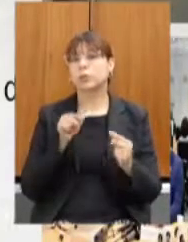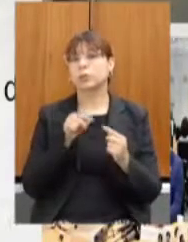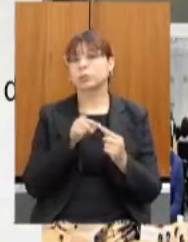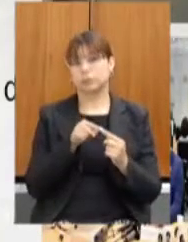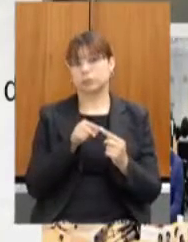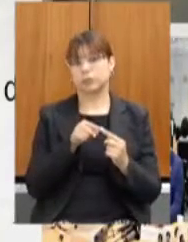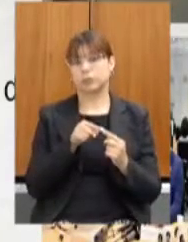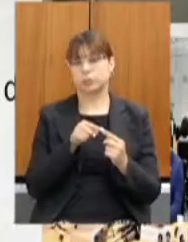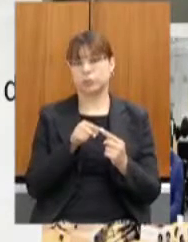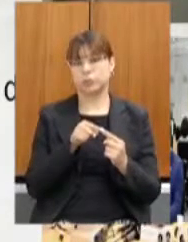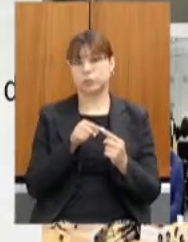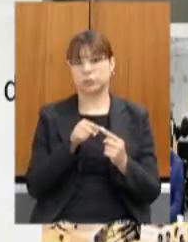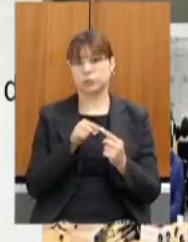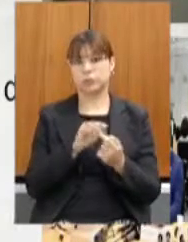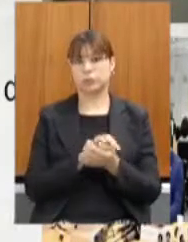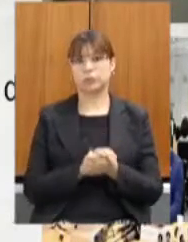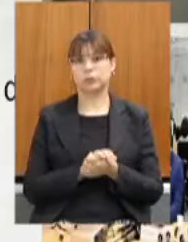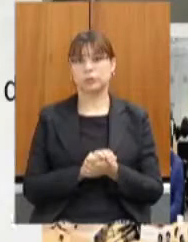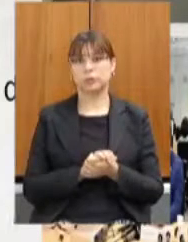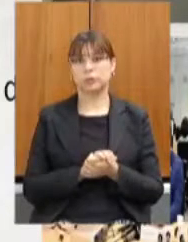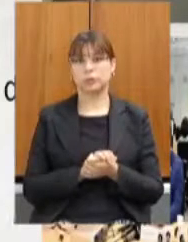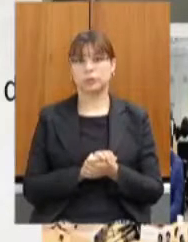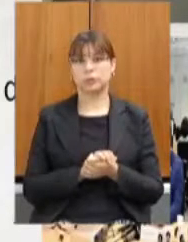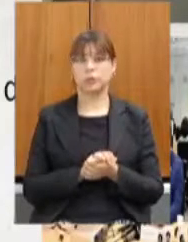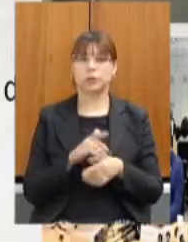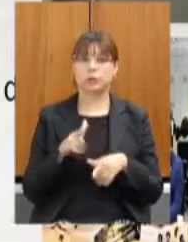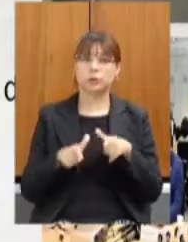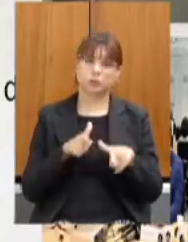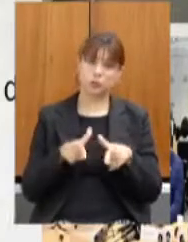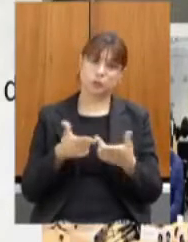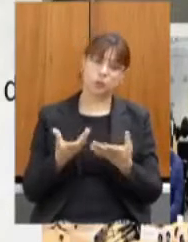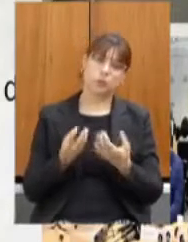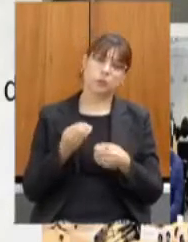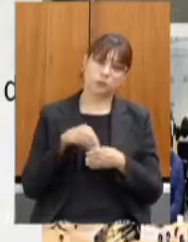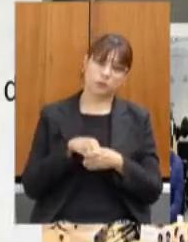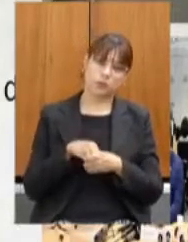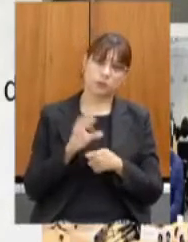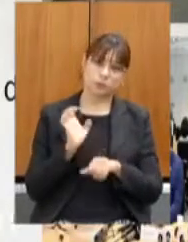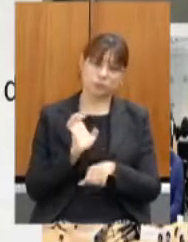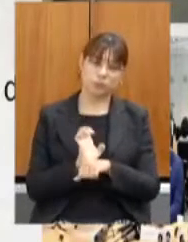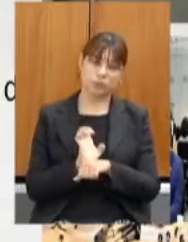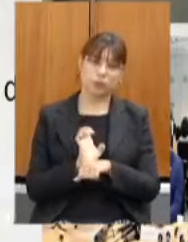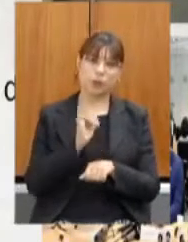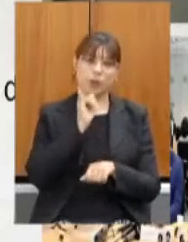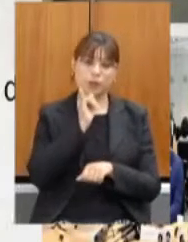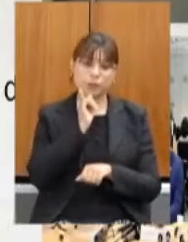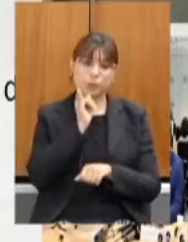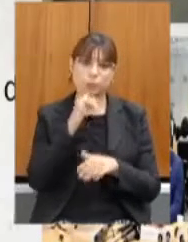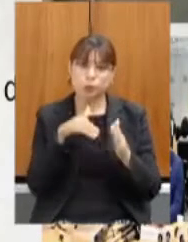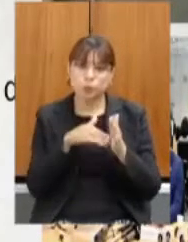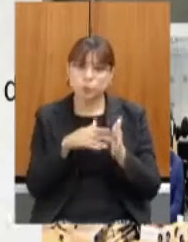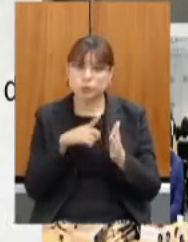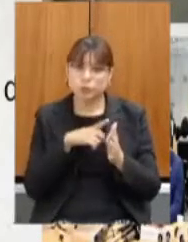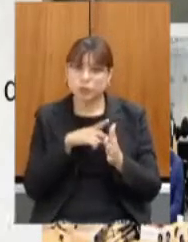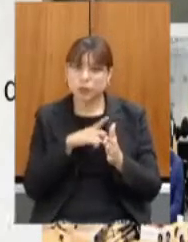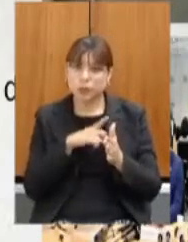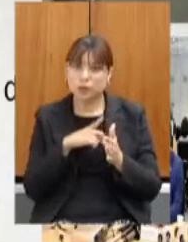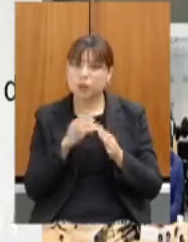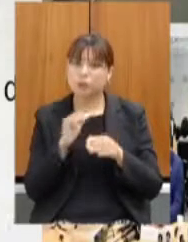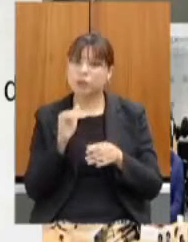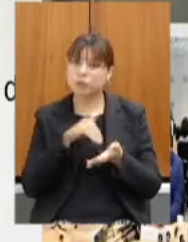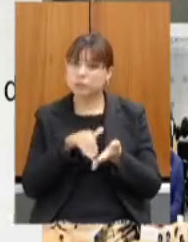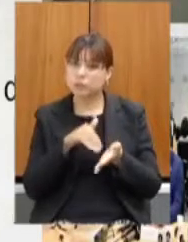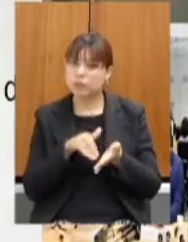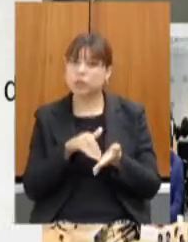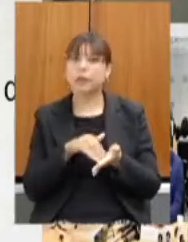a centralização dos dados e das ações dentro do estado ou seja tudo que chegasse a secretaria passaria pela sala de